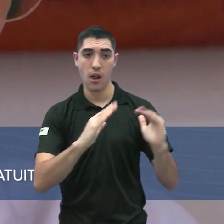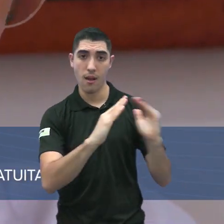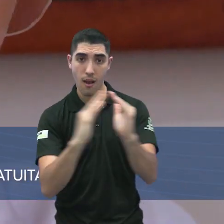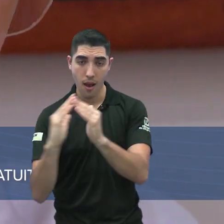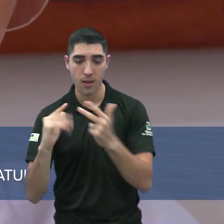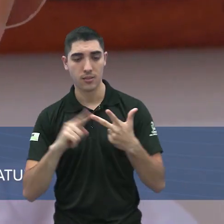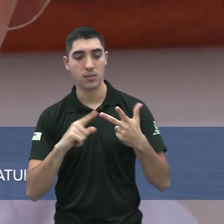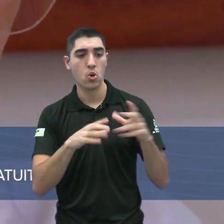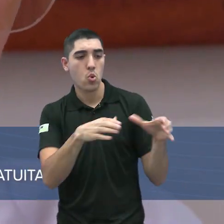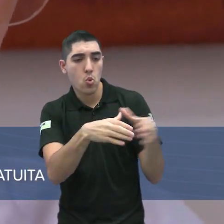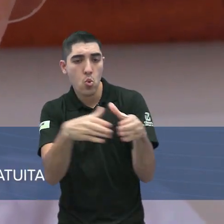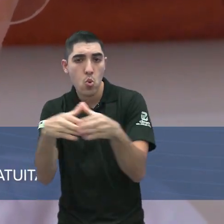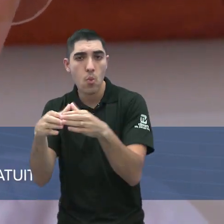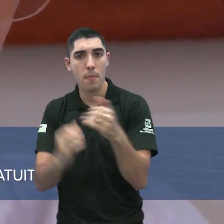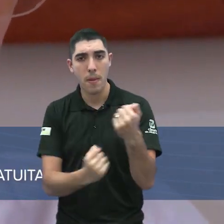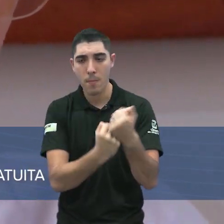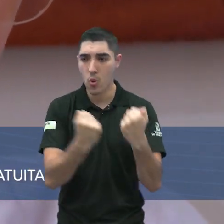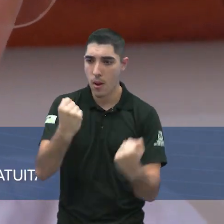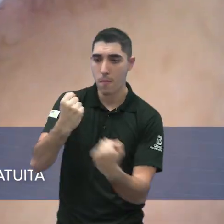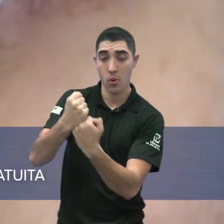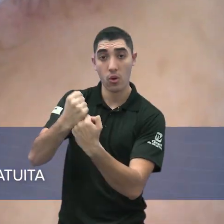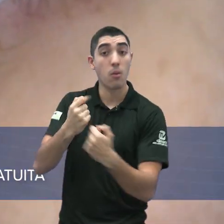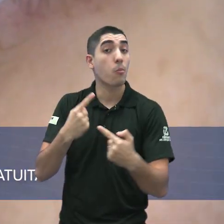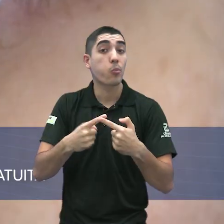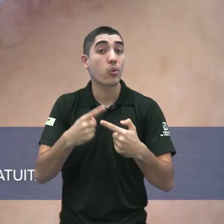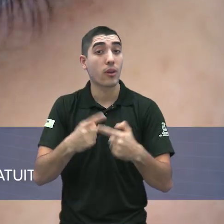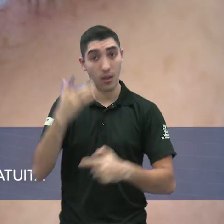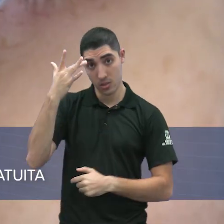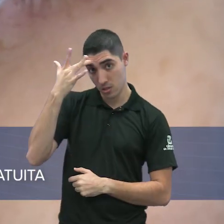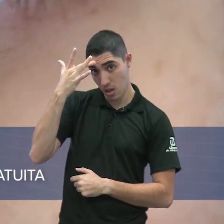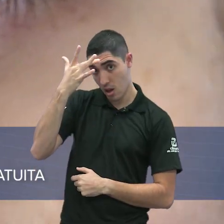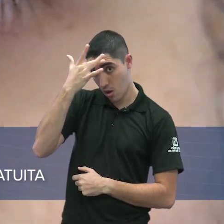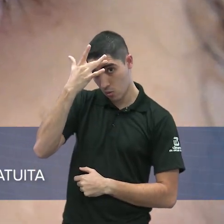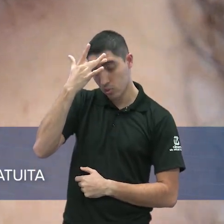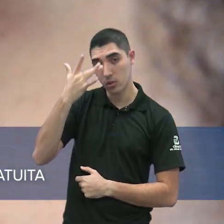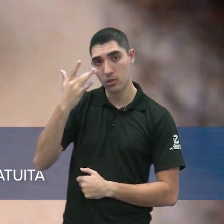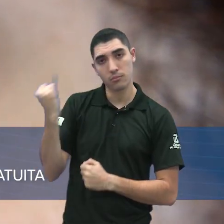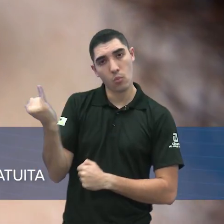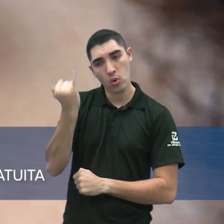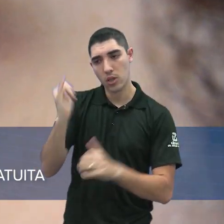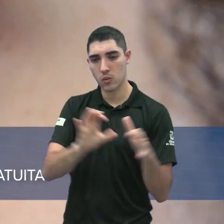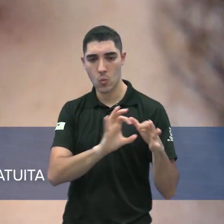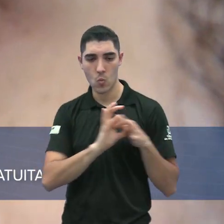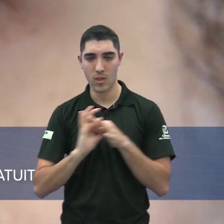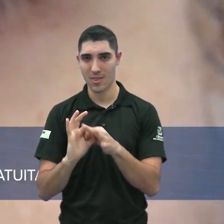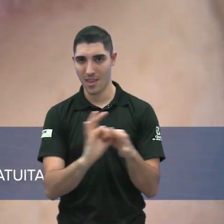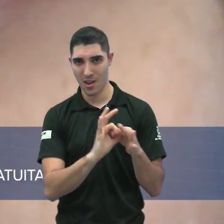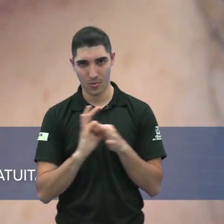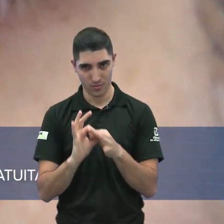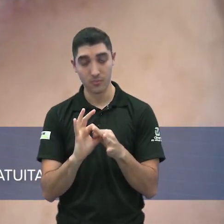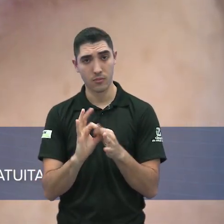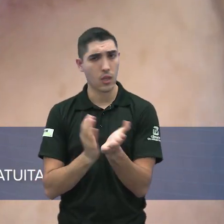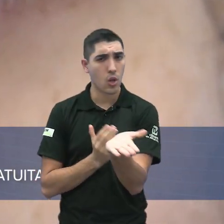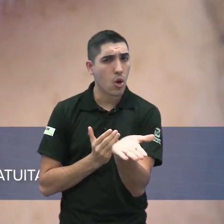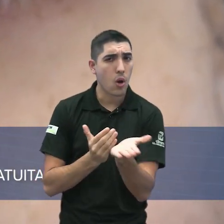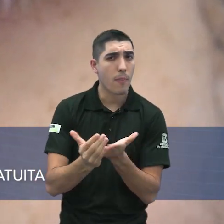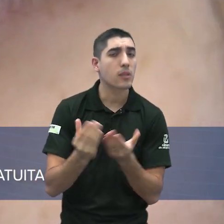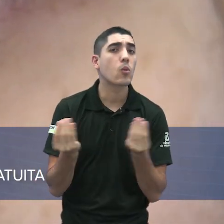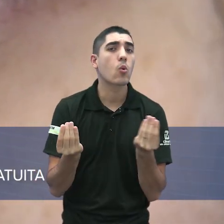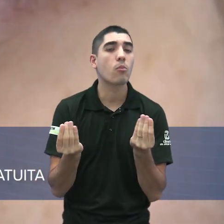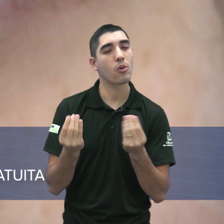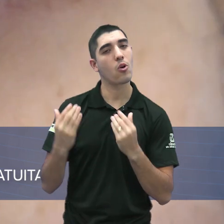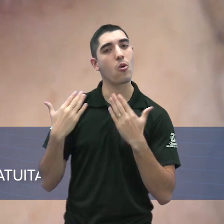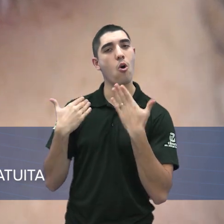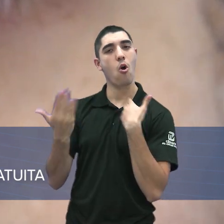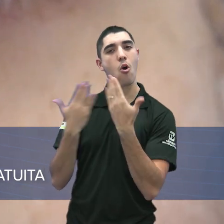escolas, nas casas, nos grupos de apoio. Porque saúde mental se constrói em rede e tudo começa